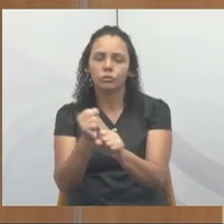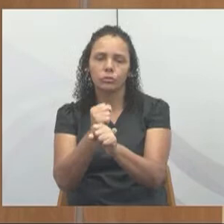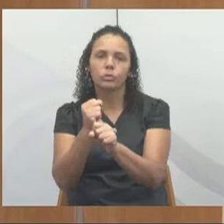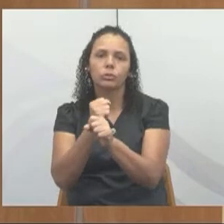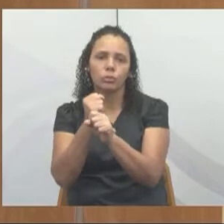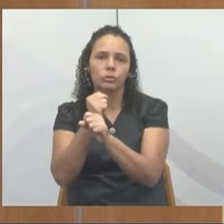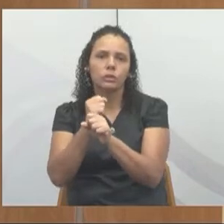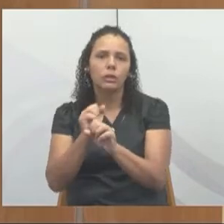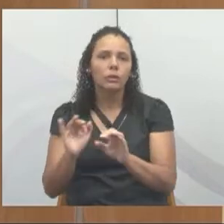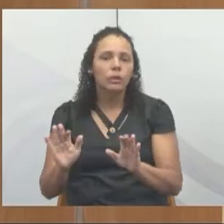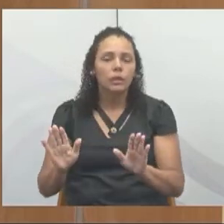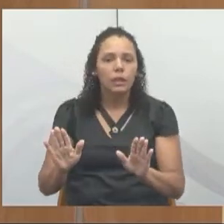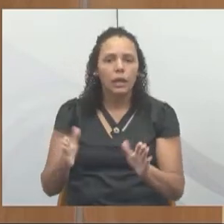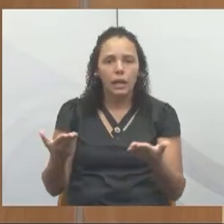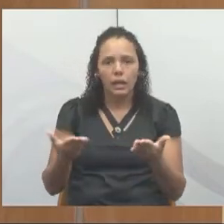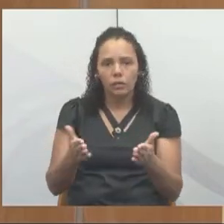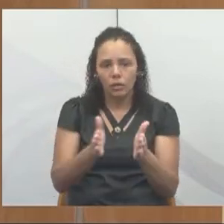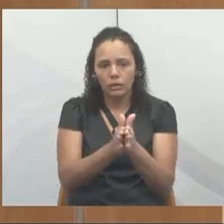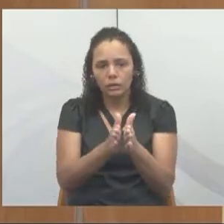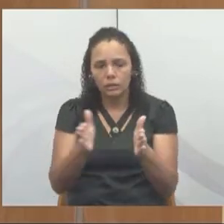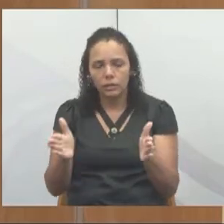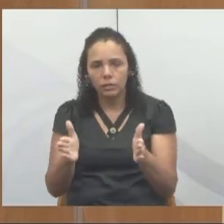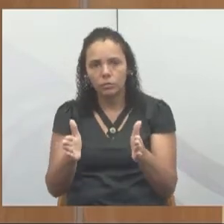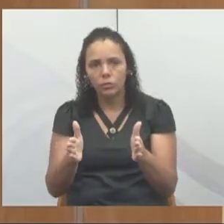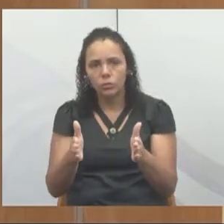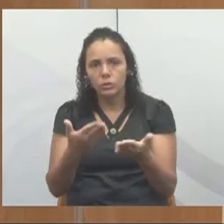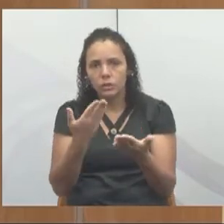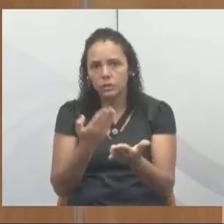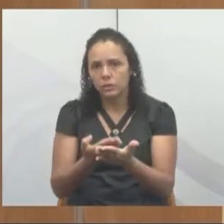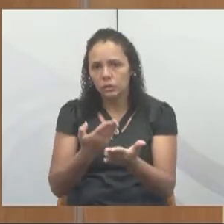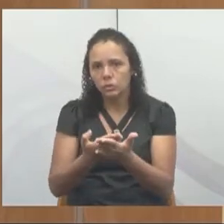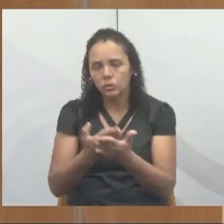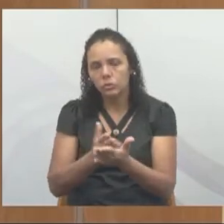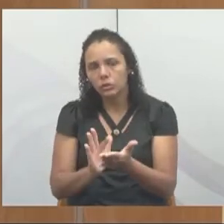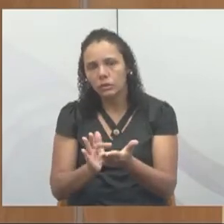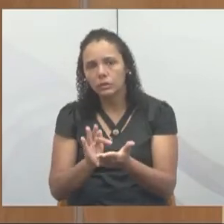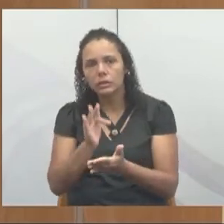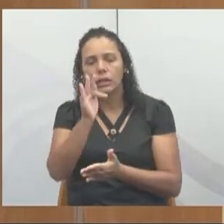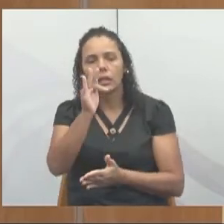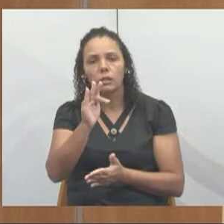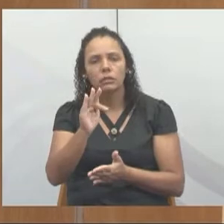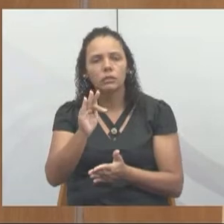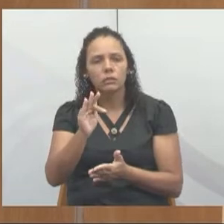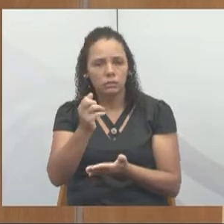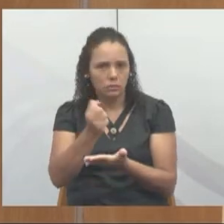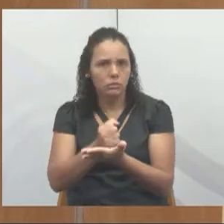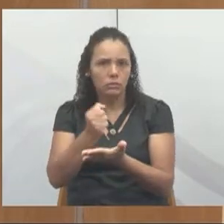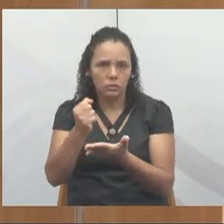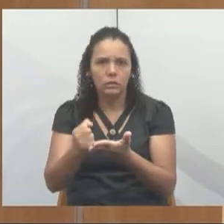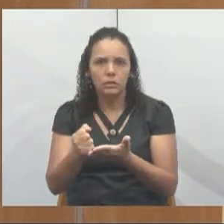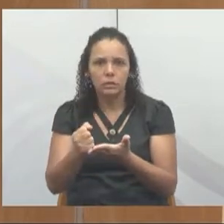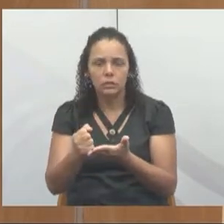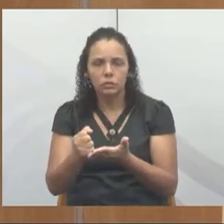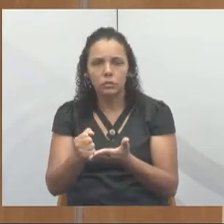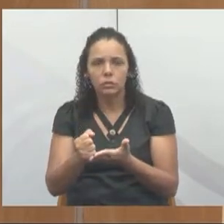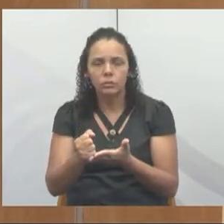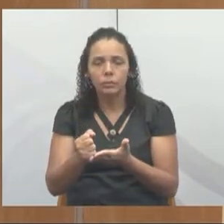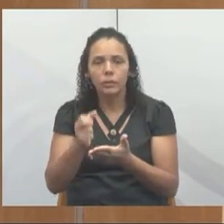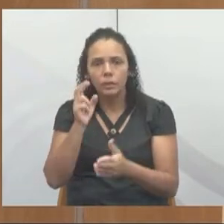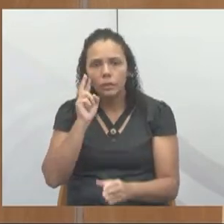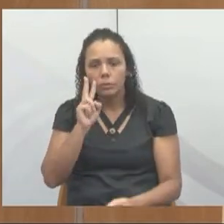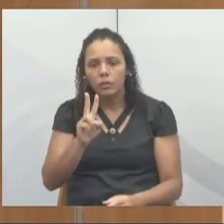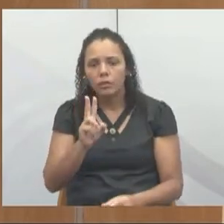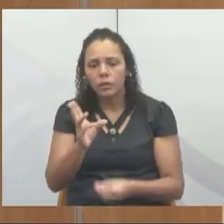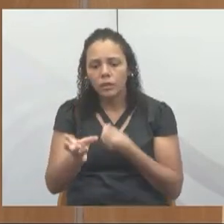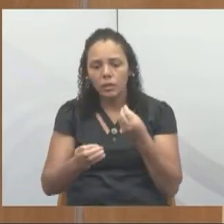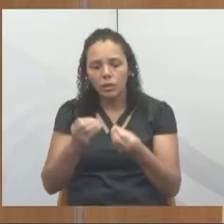está na contratação do estudo técnico que vai demonstrar como vai ser essa recuperação ambiental